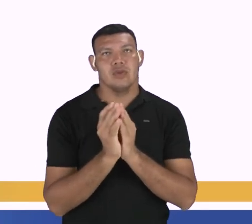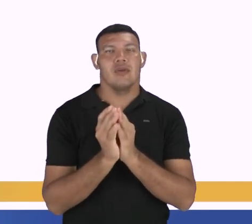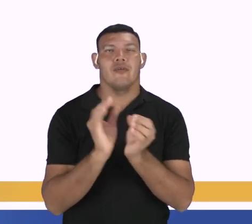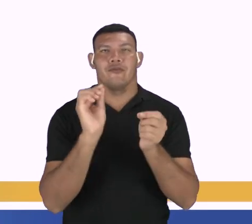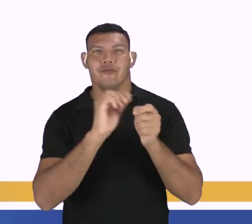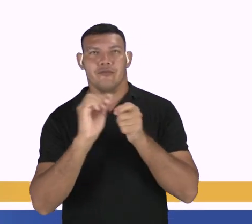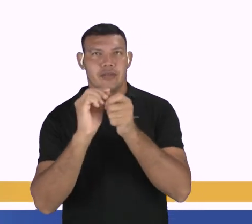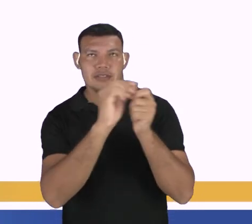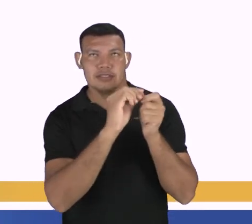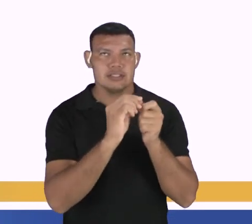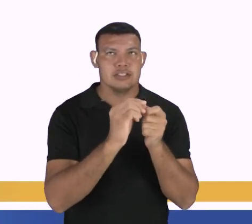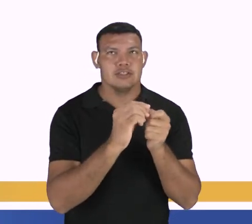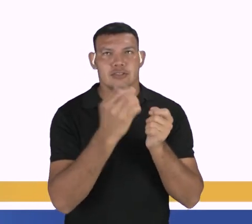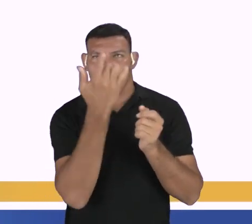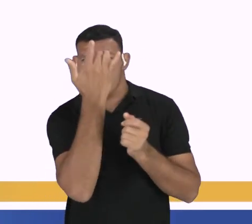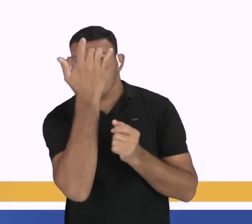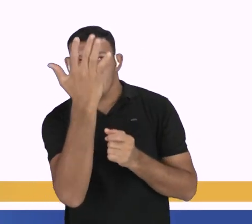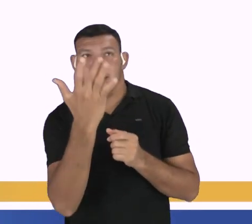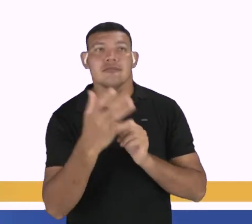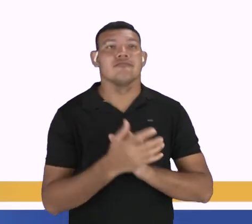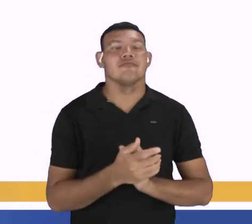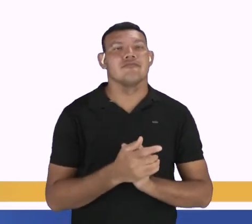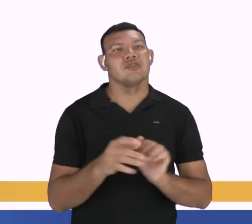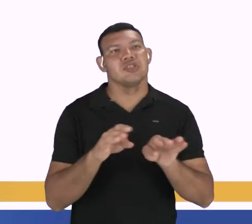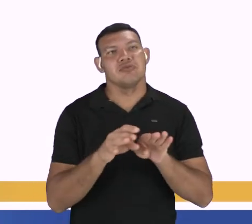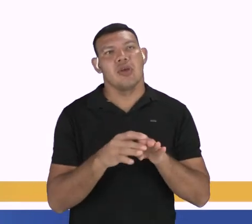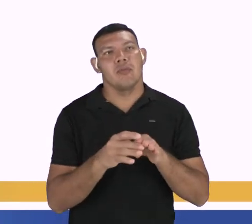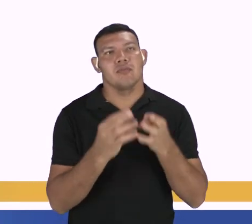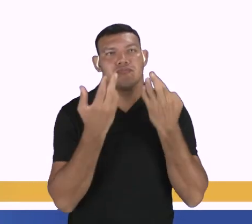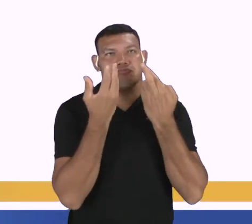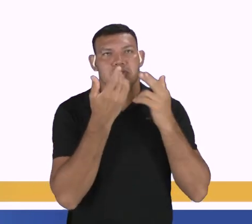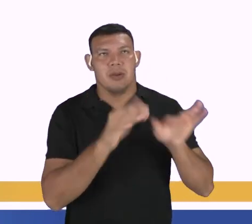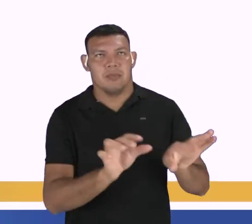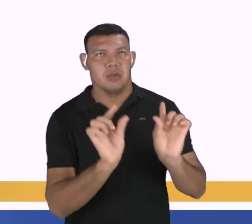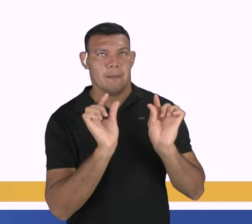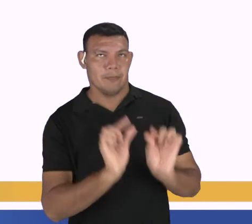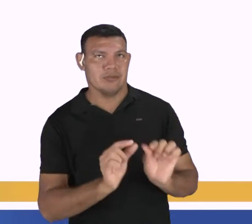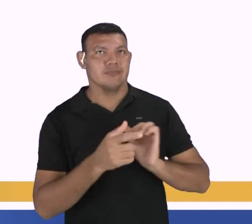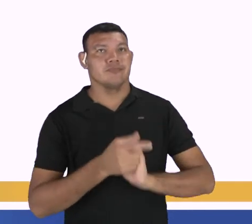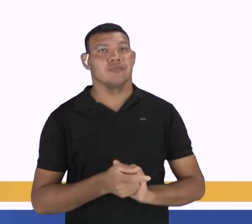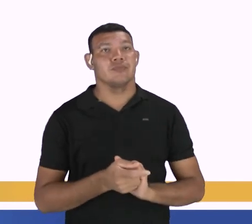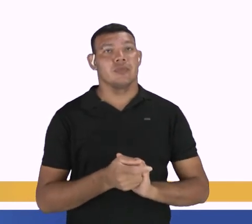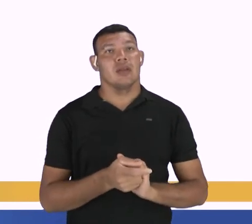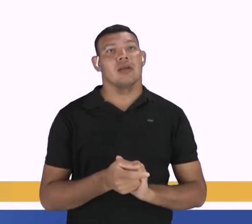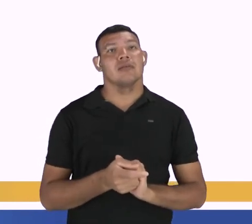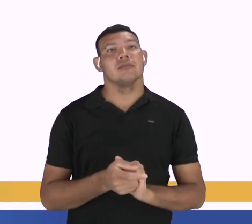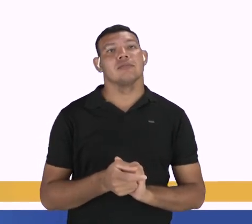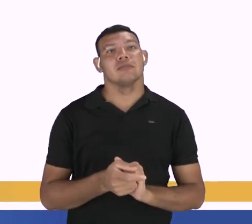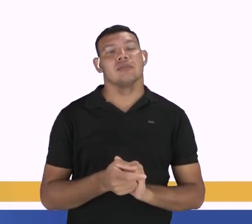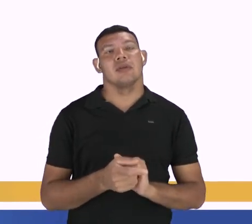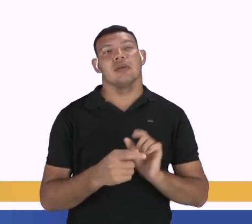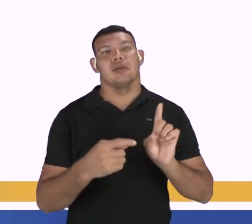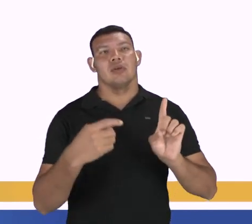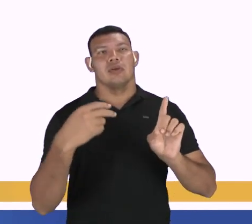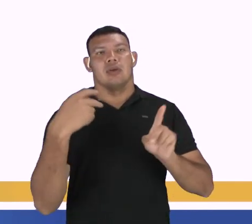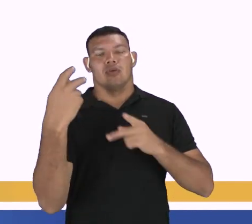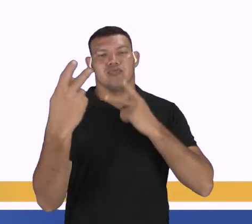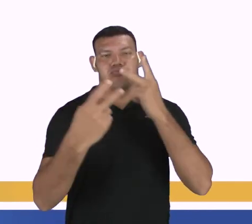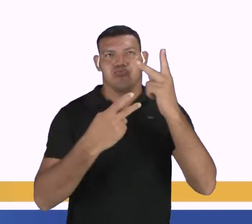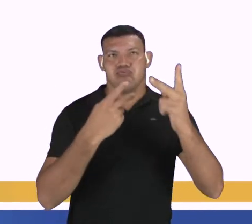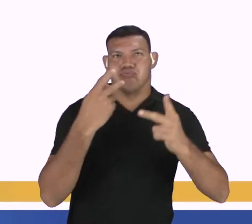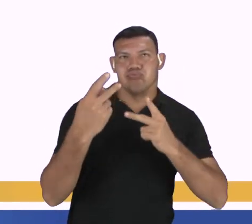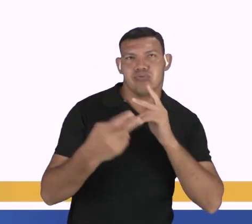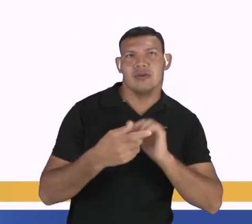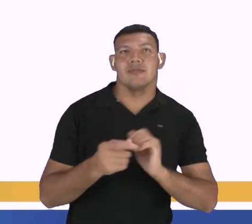com o vento, é possível fazer suas pás girarem em alta velocidade. Observando o catavento da figura, o que podemos